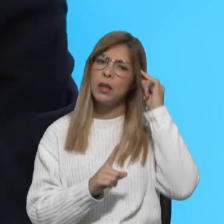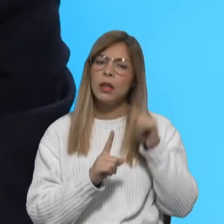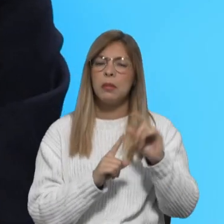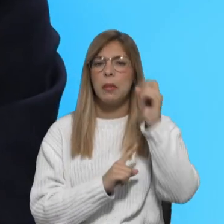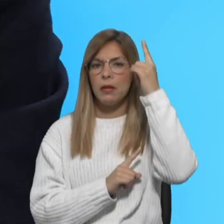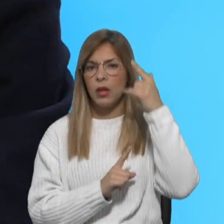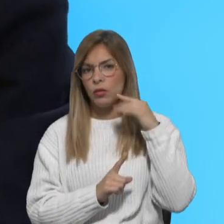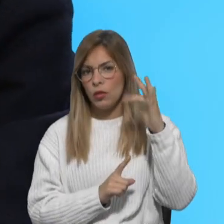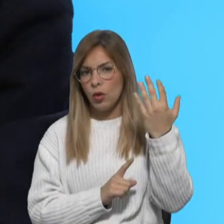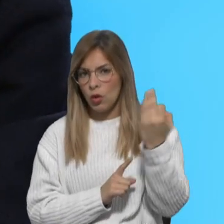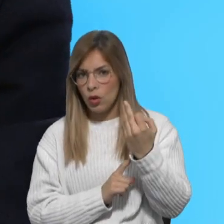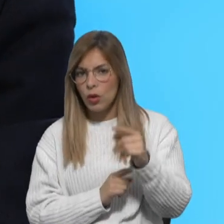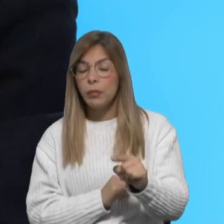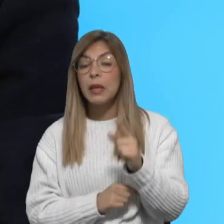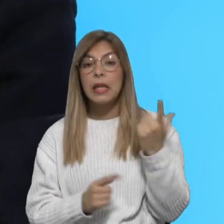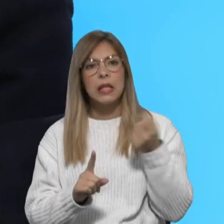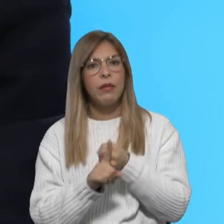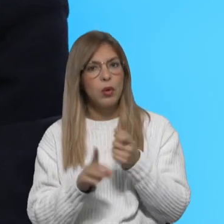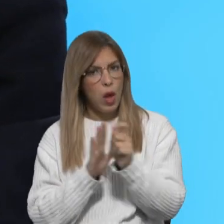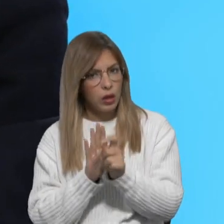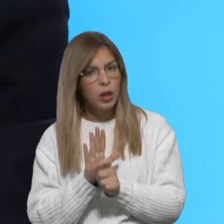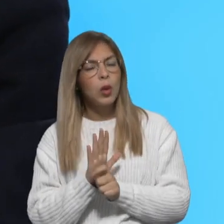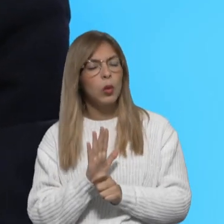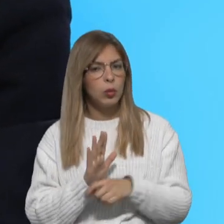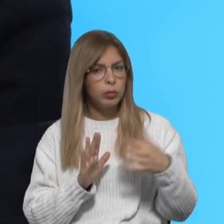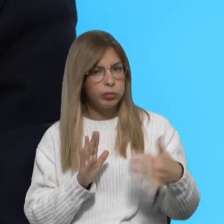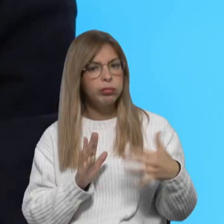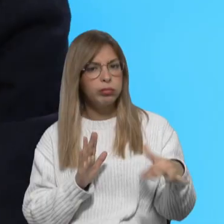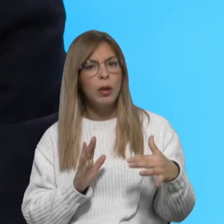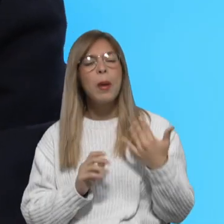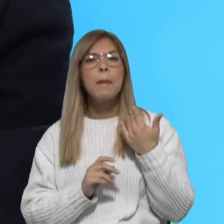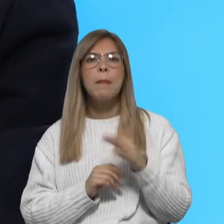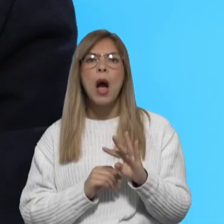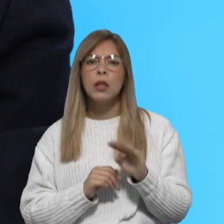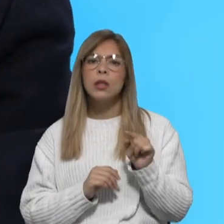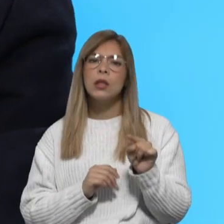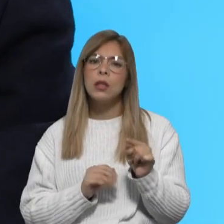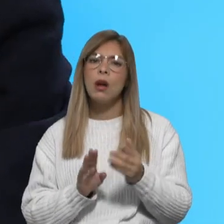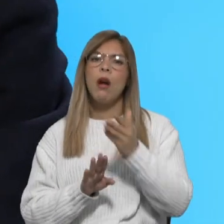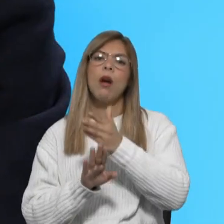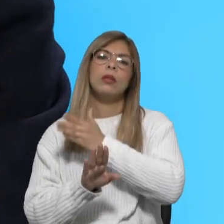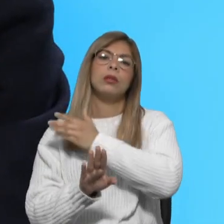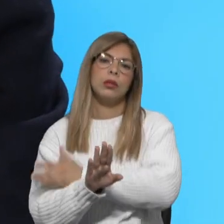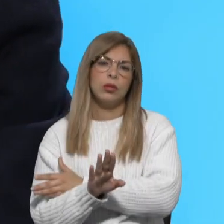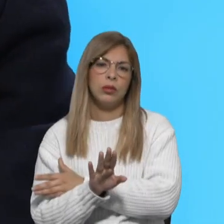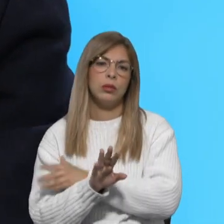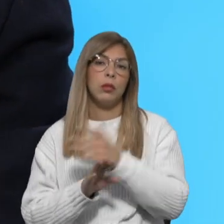E este é de facto um desafio ético. Mas, obviamente, que há todas as boas utilizações. E como o Carlos referiu há bocado, tudo isto